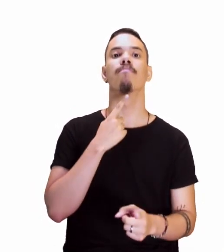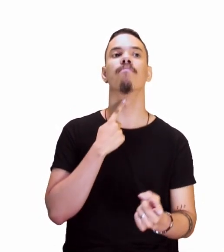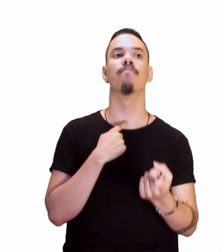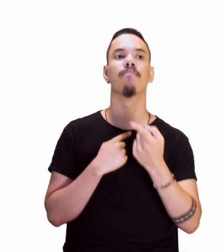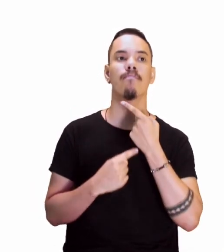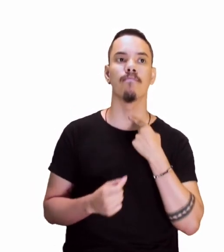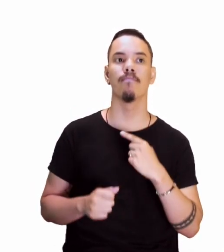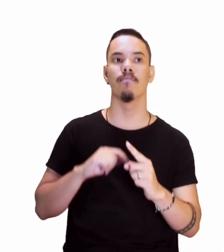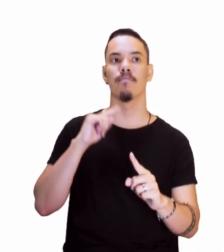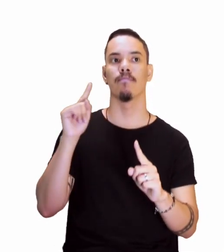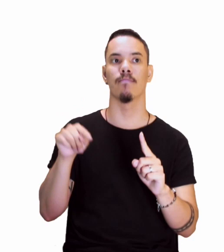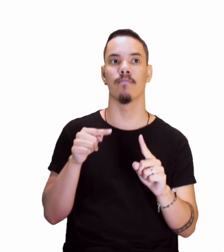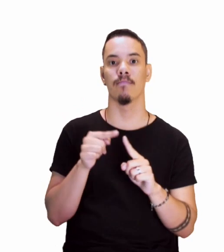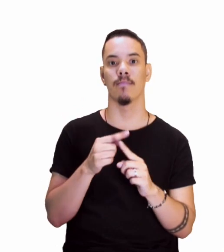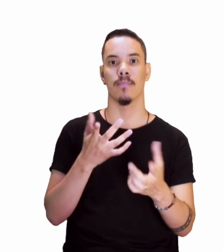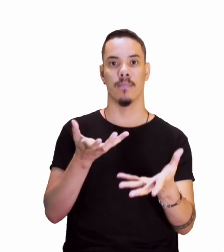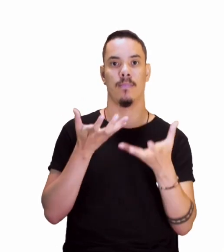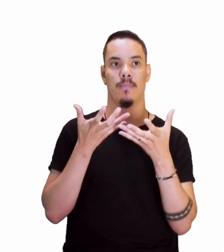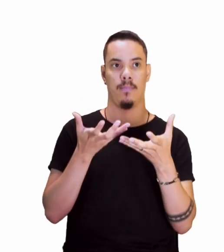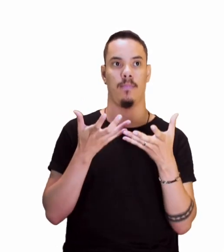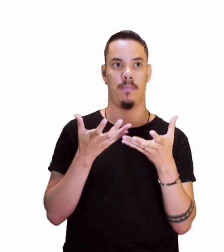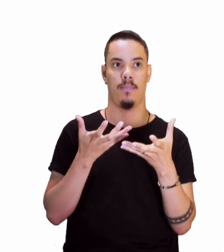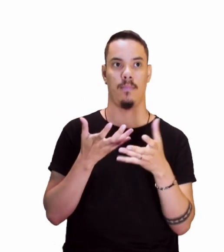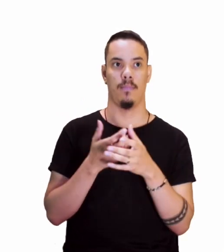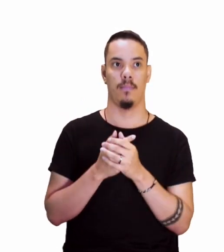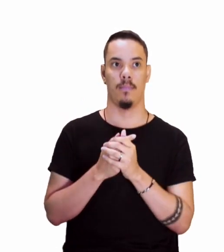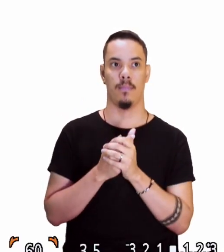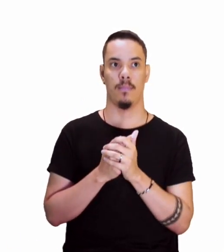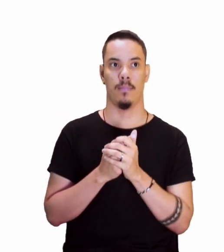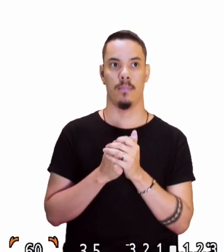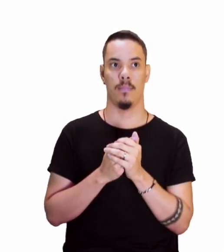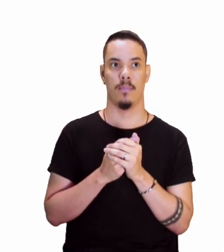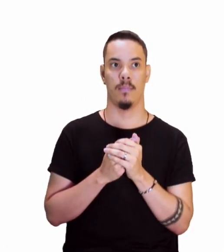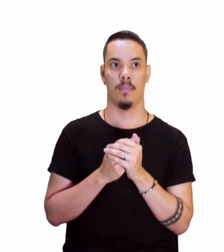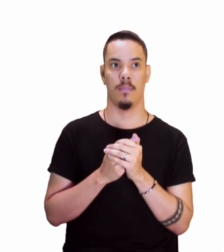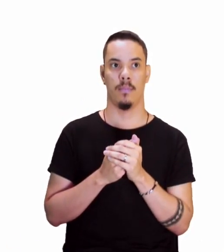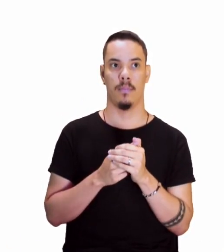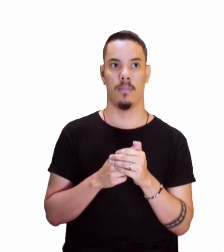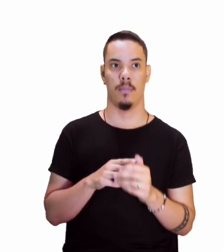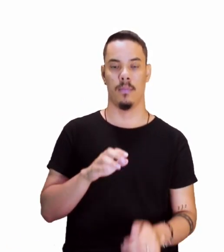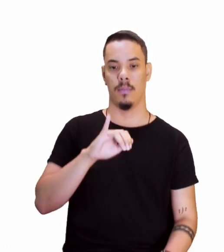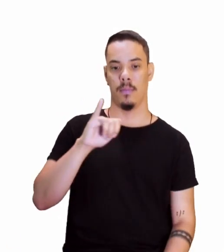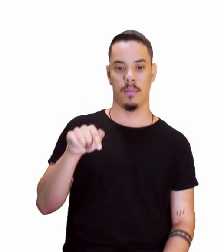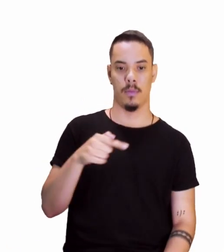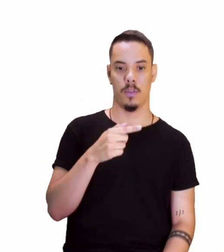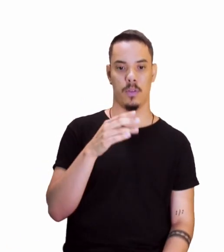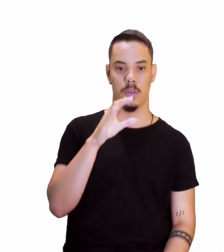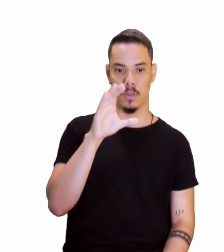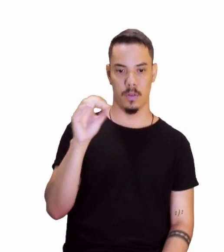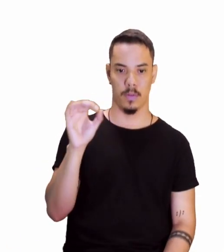desejar, de almejar, pretender, ó. Olha aqui a preposição. João